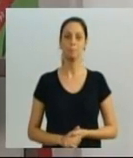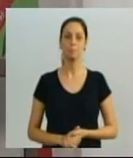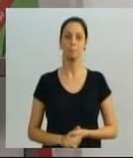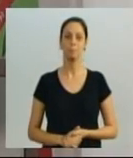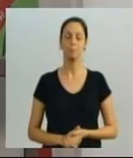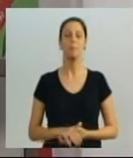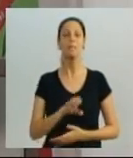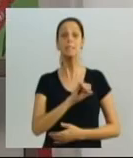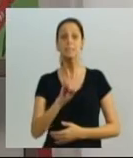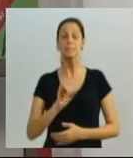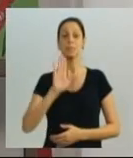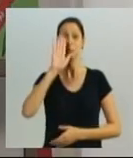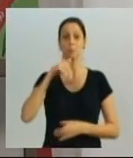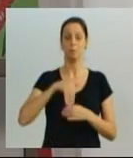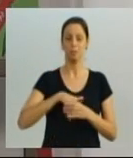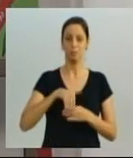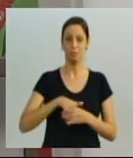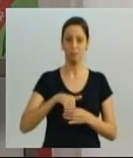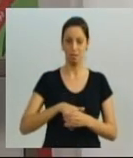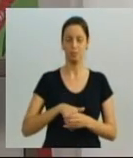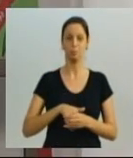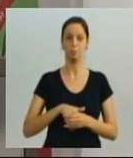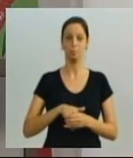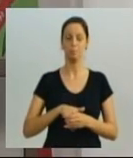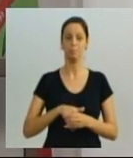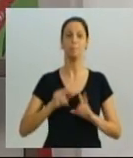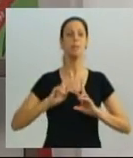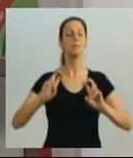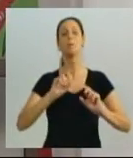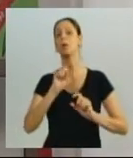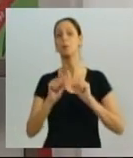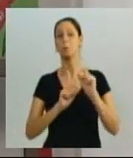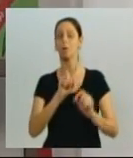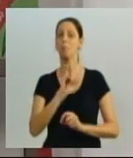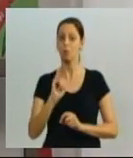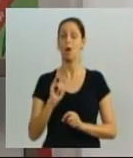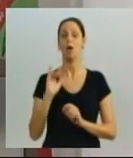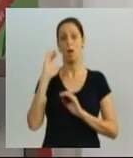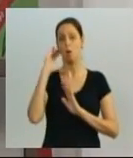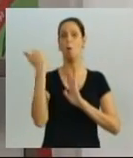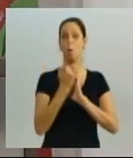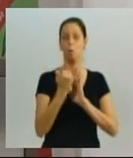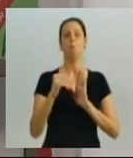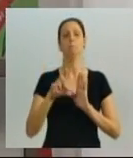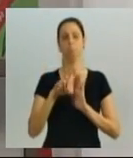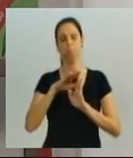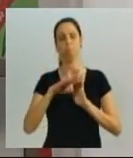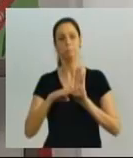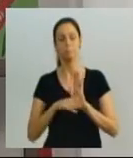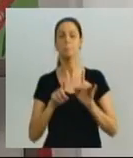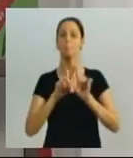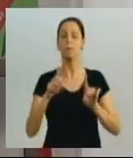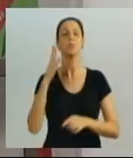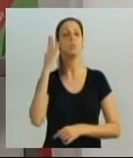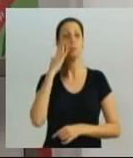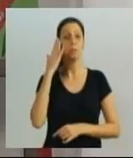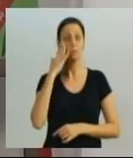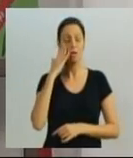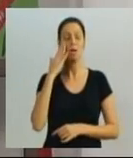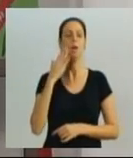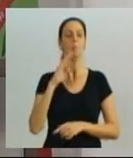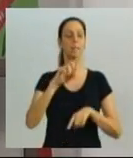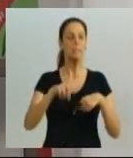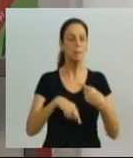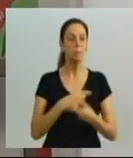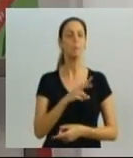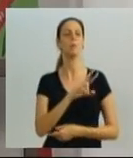Se os candidatos se aperceberem, vão cumprir, as empresas vão cumprir. Mas a gente sabe que daqui a um pouco, pessoalmente, cada um vai